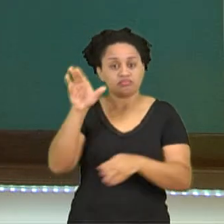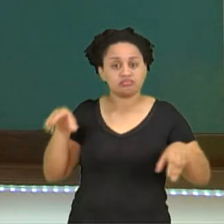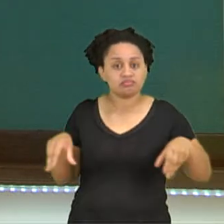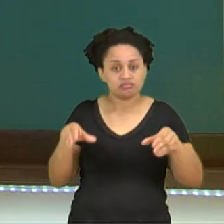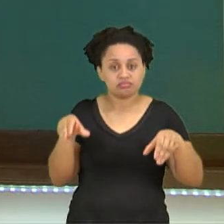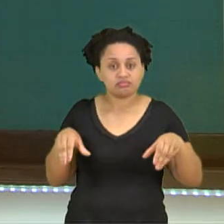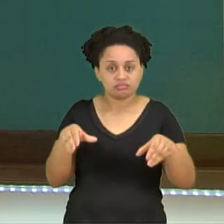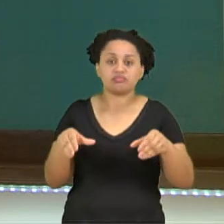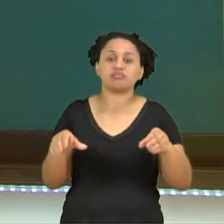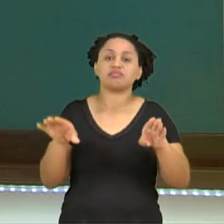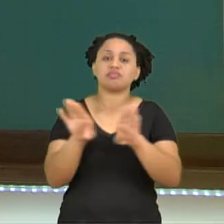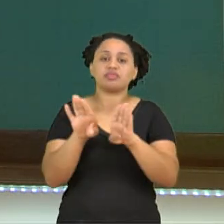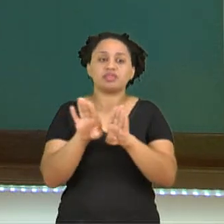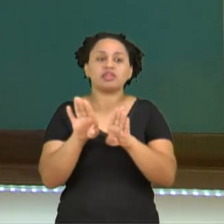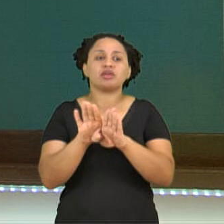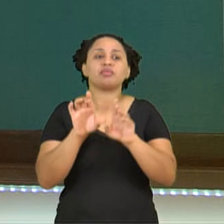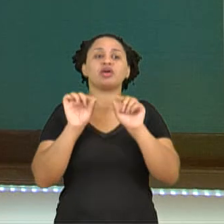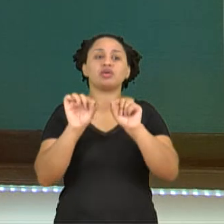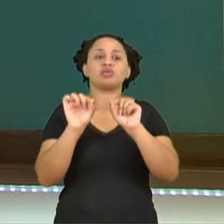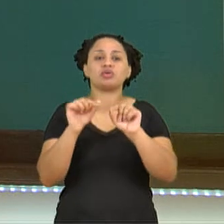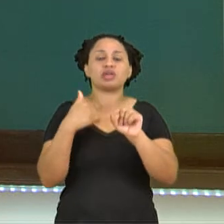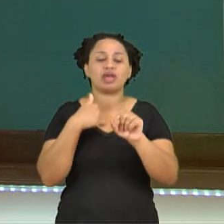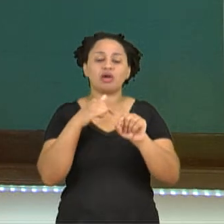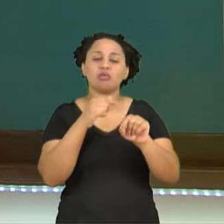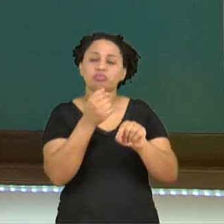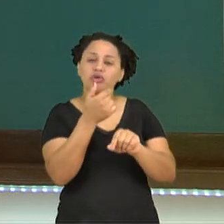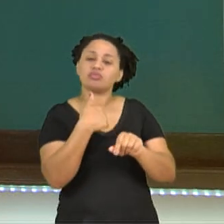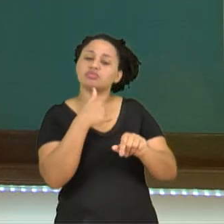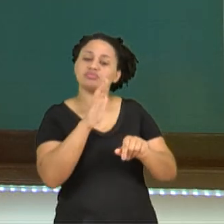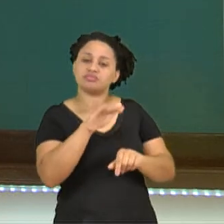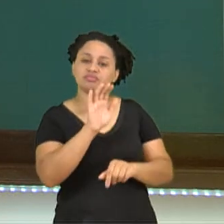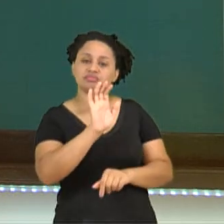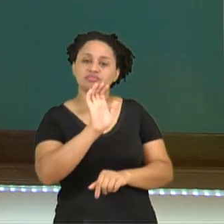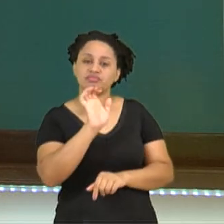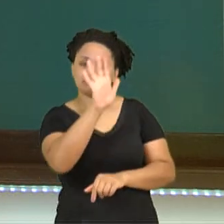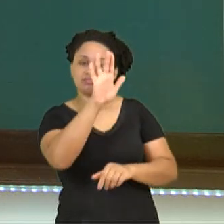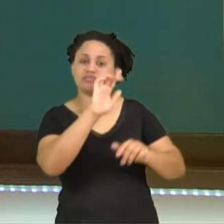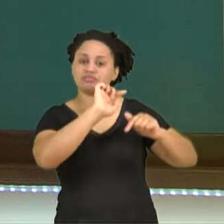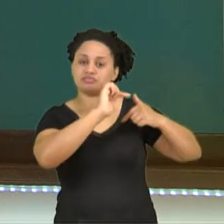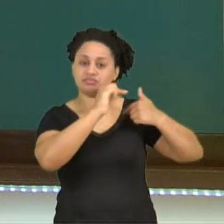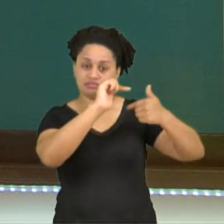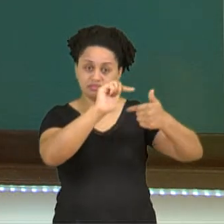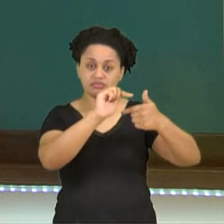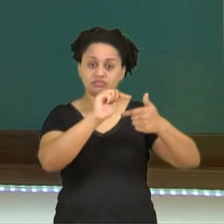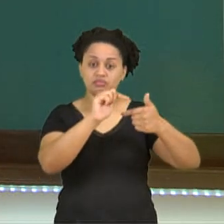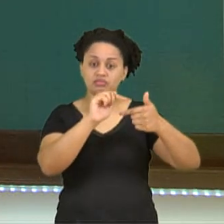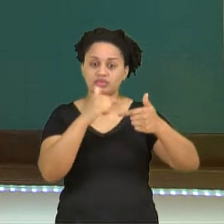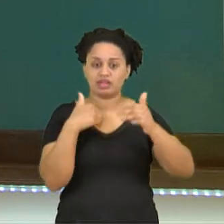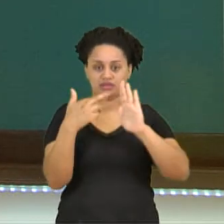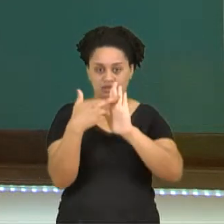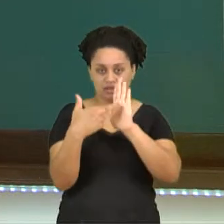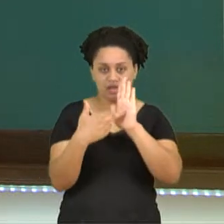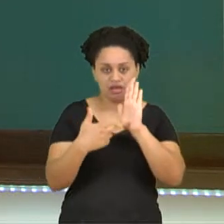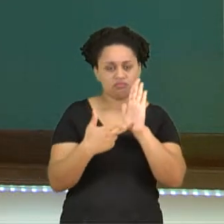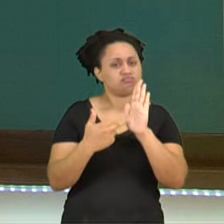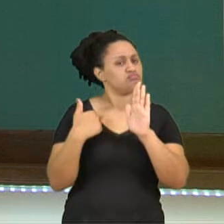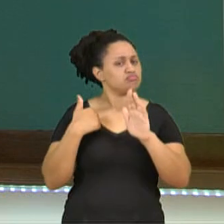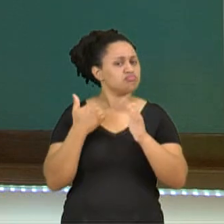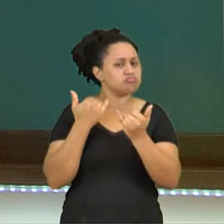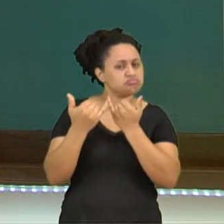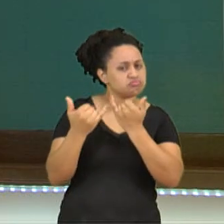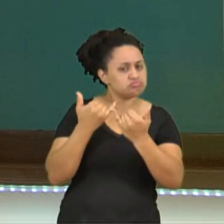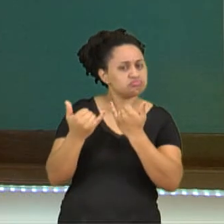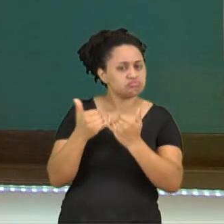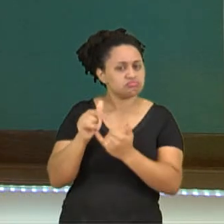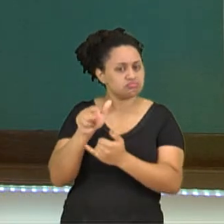E também vimos um pouquinho, falei um pouquinho do basquetebol tradicional relacionado a essas regras, que não são muito